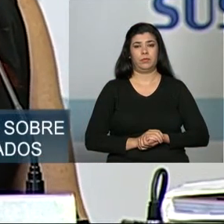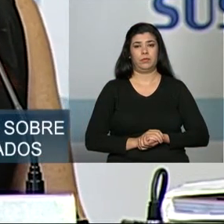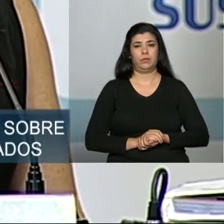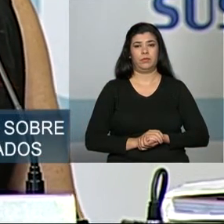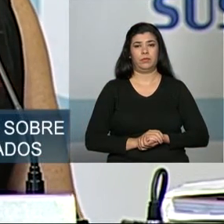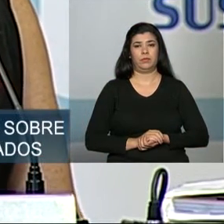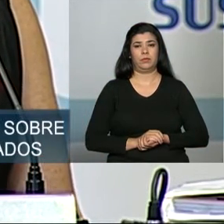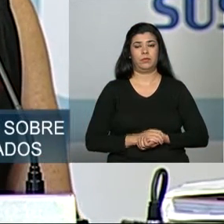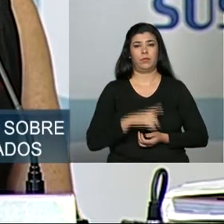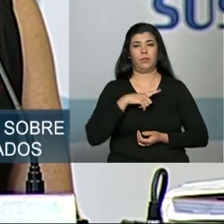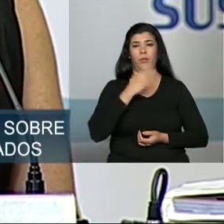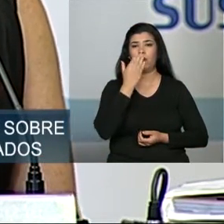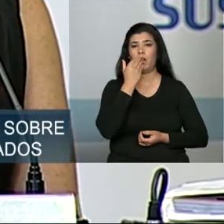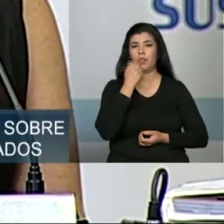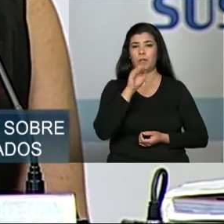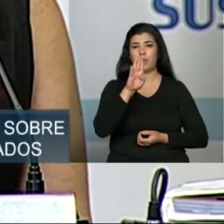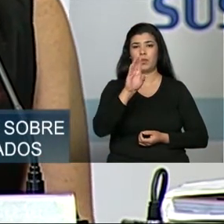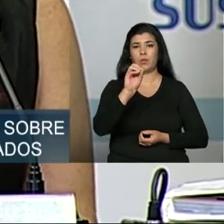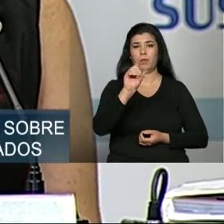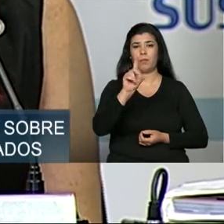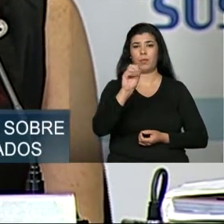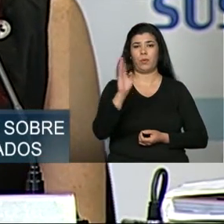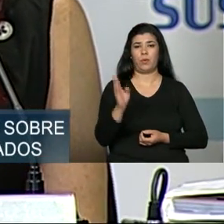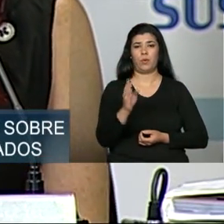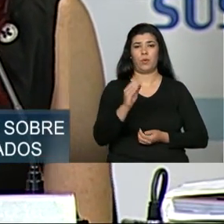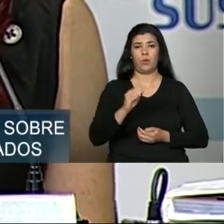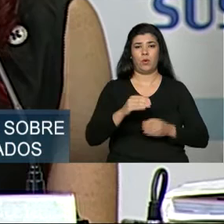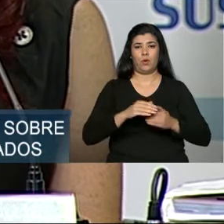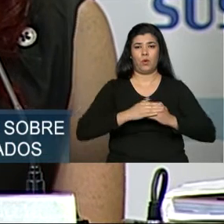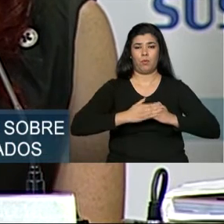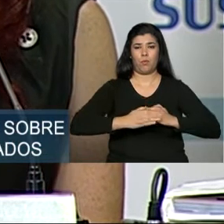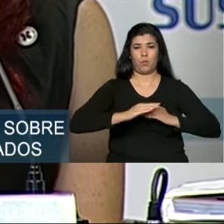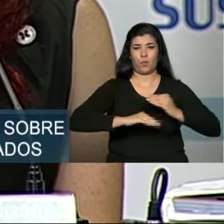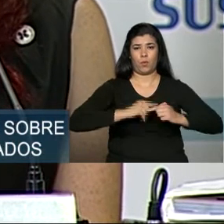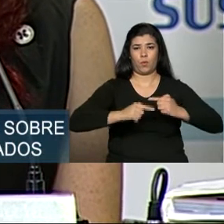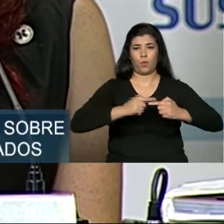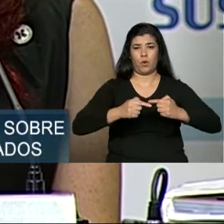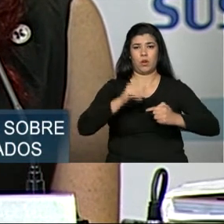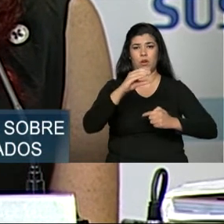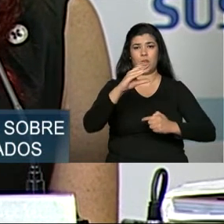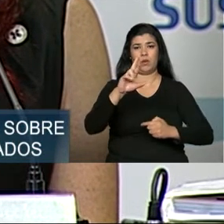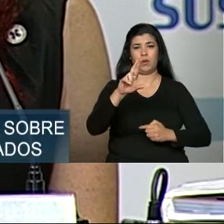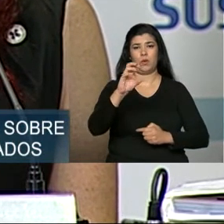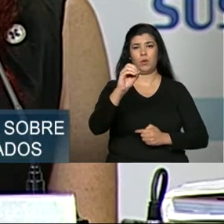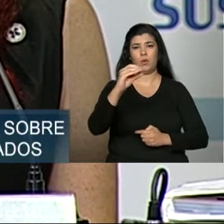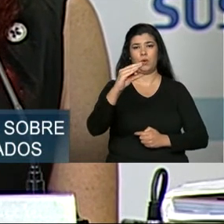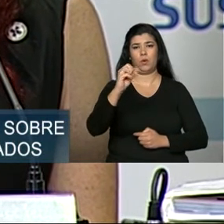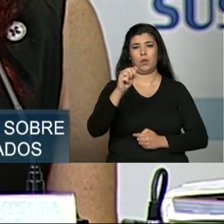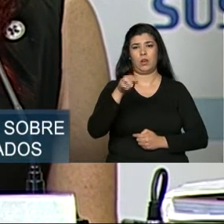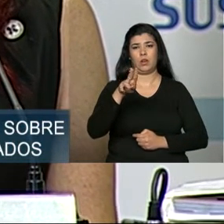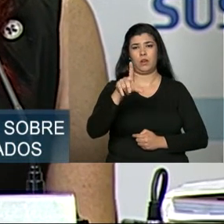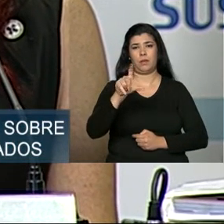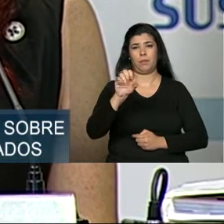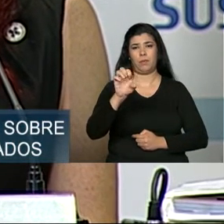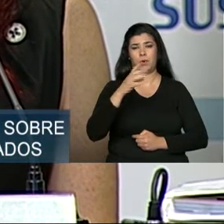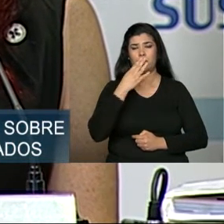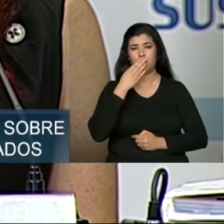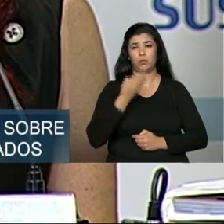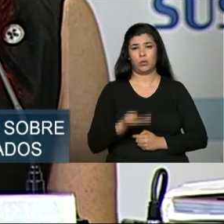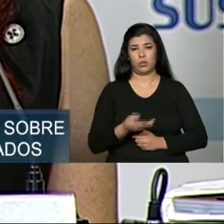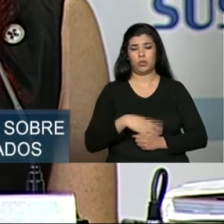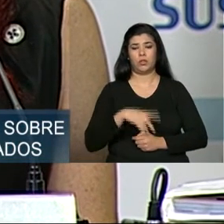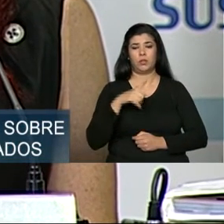Nos rocamboles, foi o que houve maior redução do teor de sódio, 21,11%.